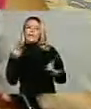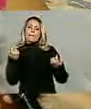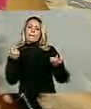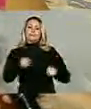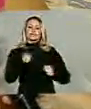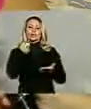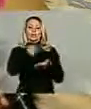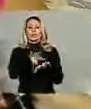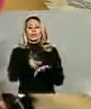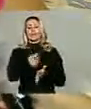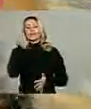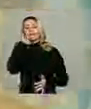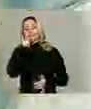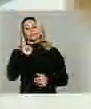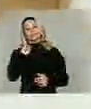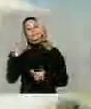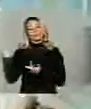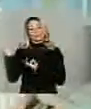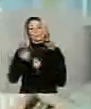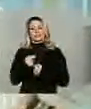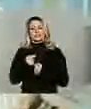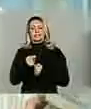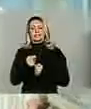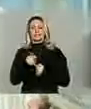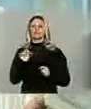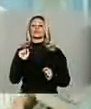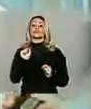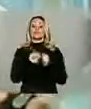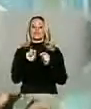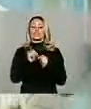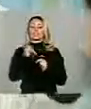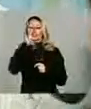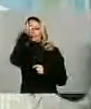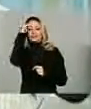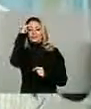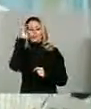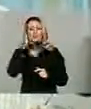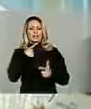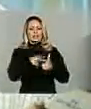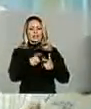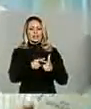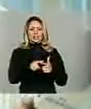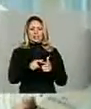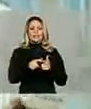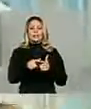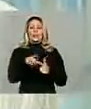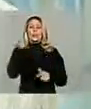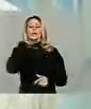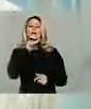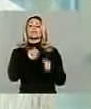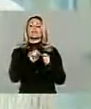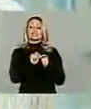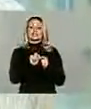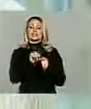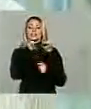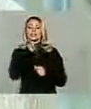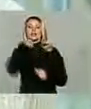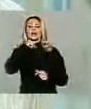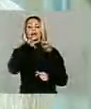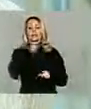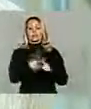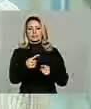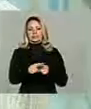tivesse recebido os medicamentos, né? Que malefícios ela traz para uma criança e como a mãe é infectada? Bem,